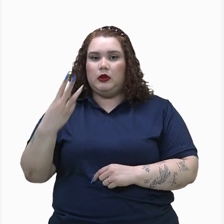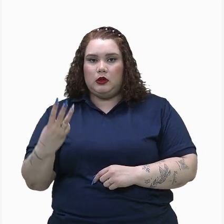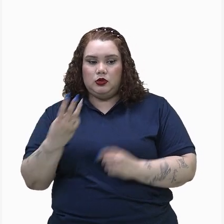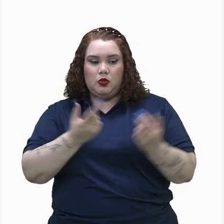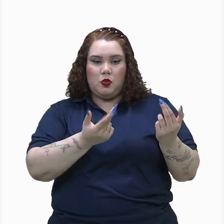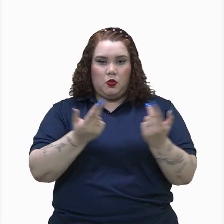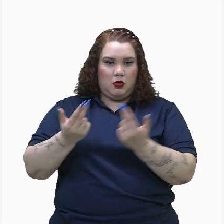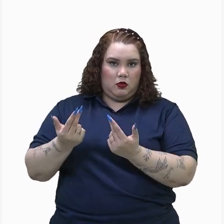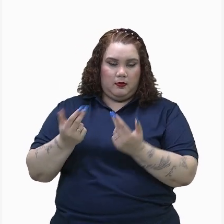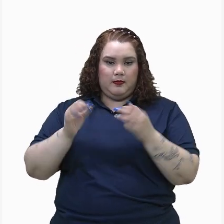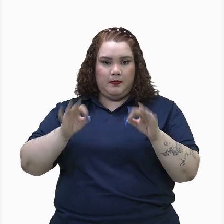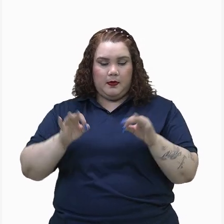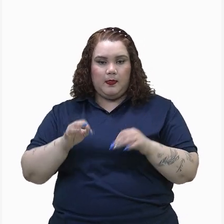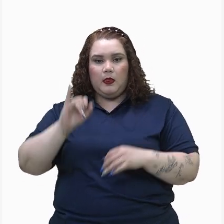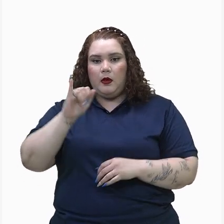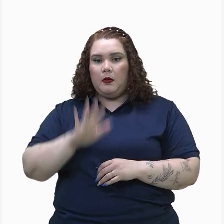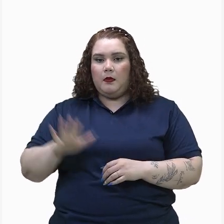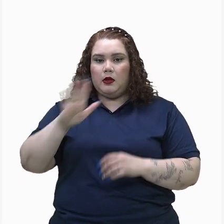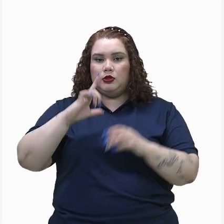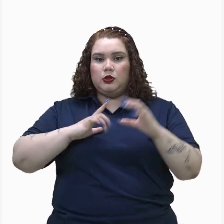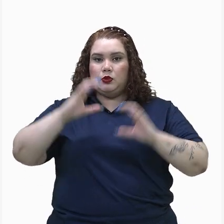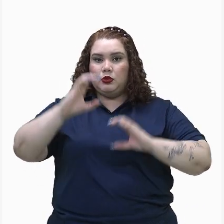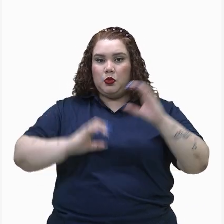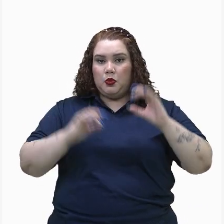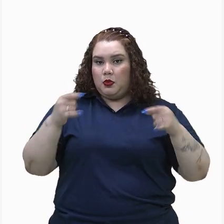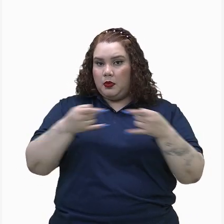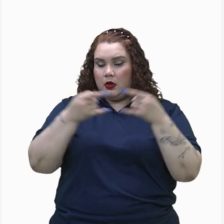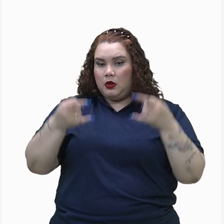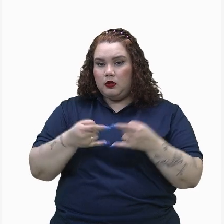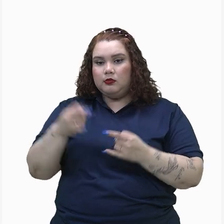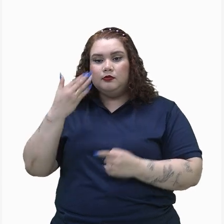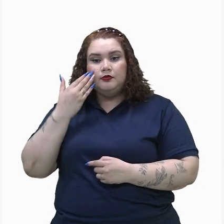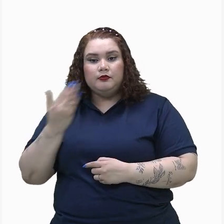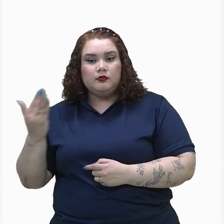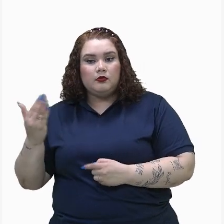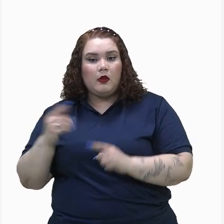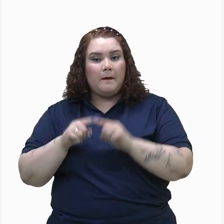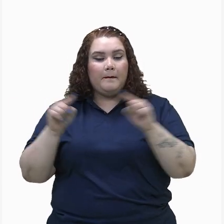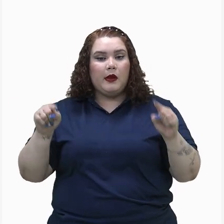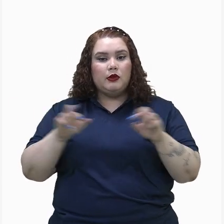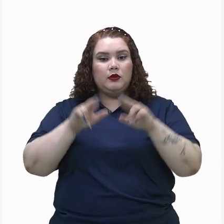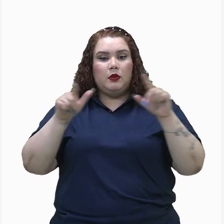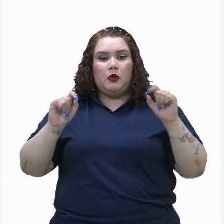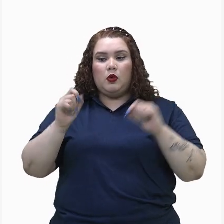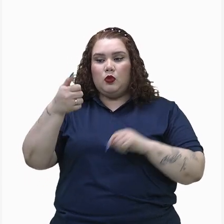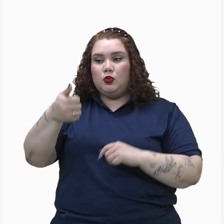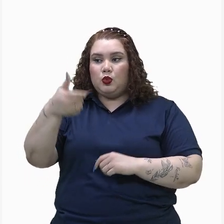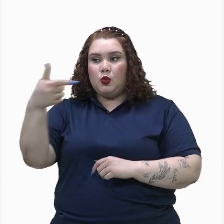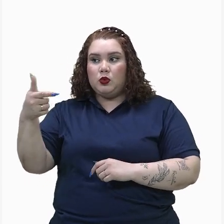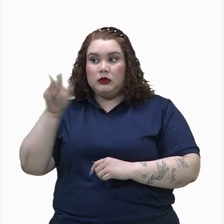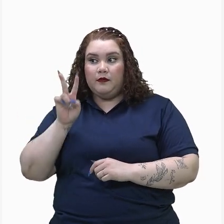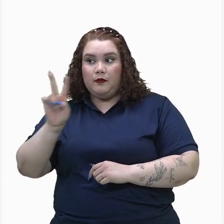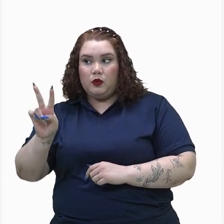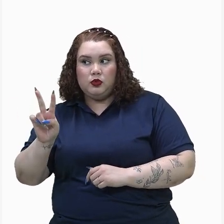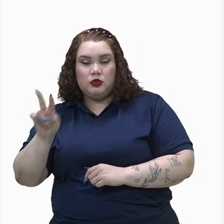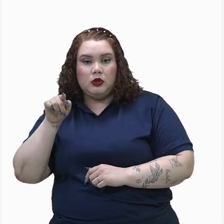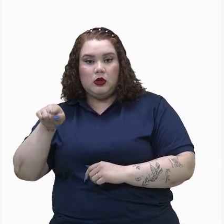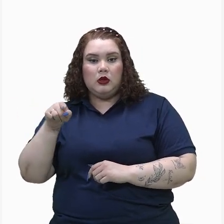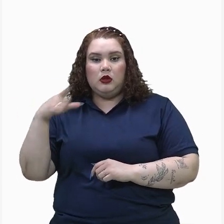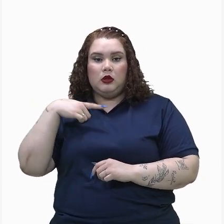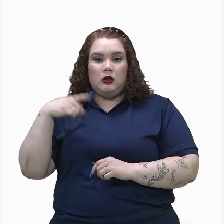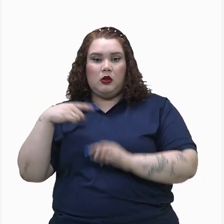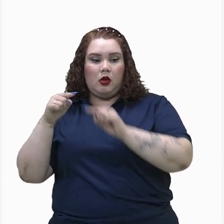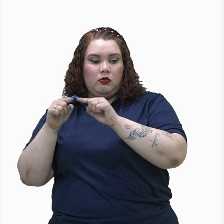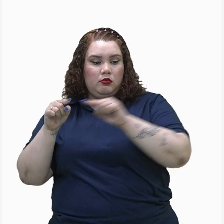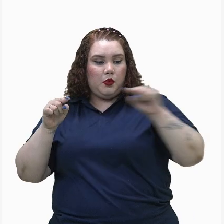circuito em paralelo, né, na imagem, mas a diferença de potencial ali, ou seja, o 12 volts que está ali na figura, está ligando os